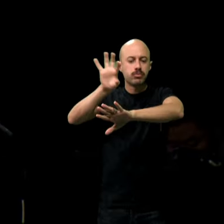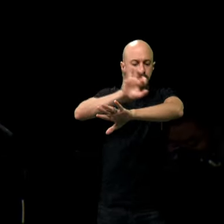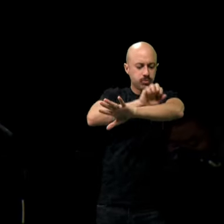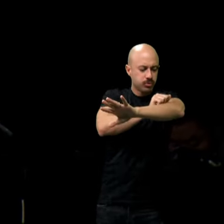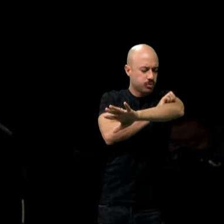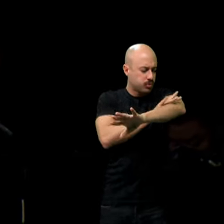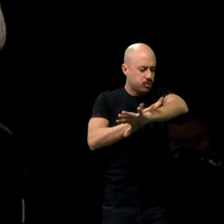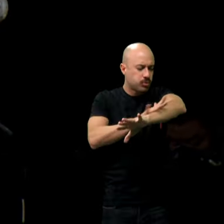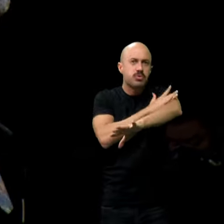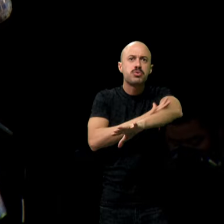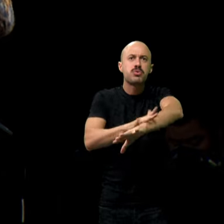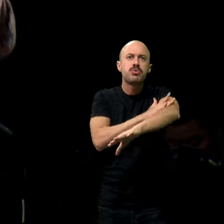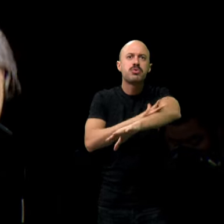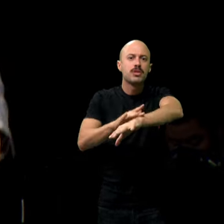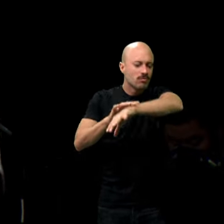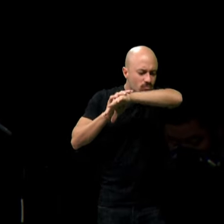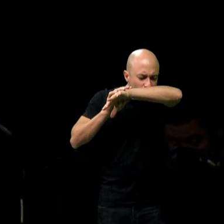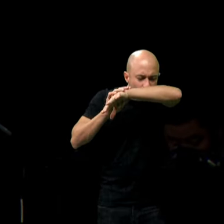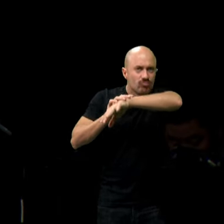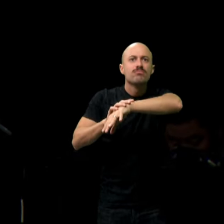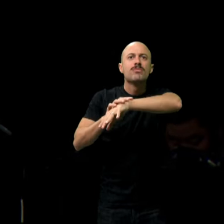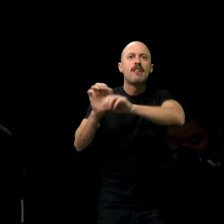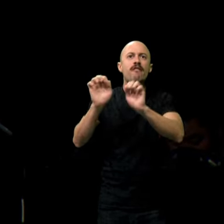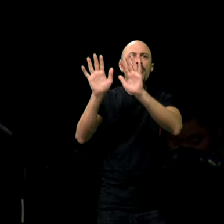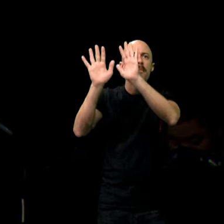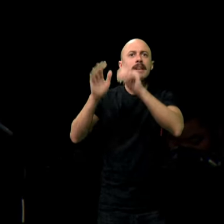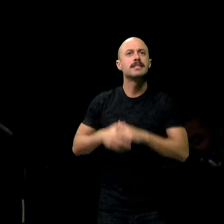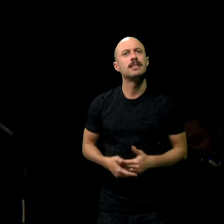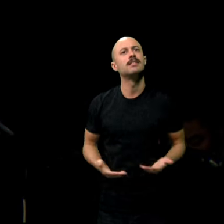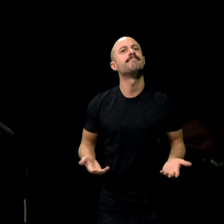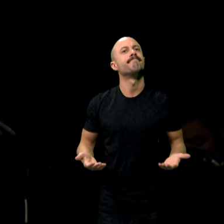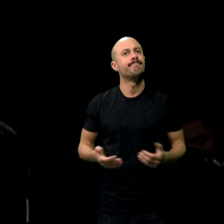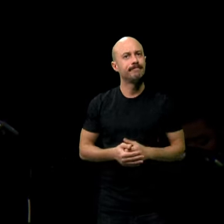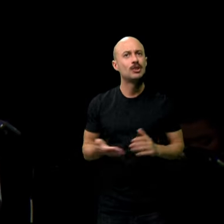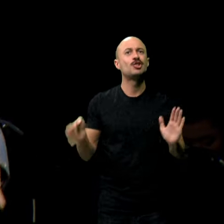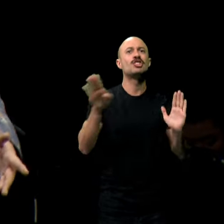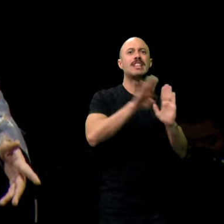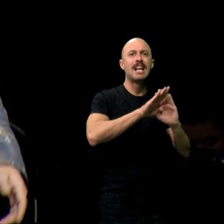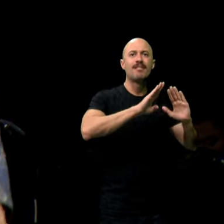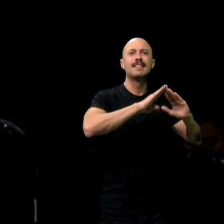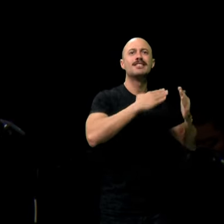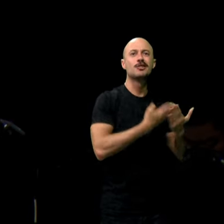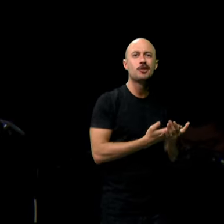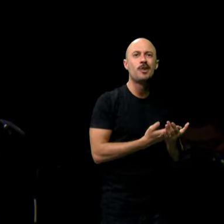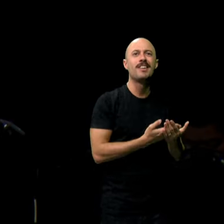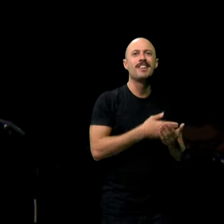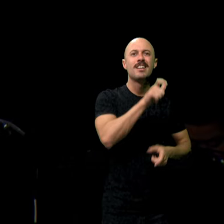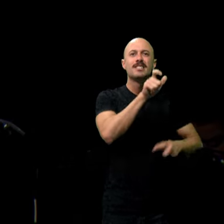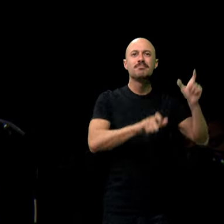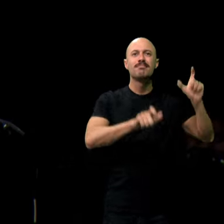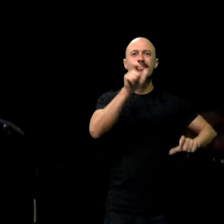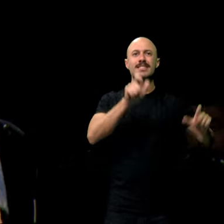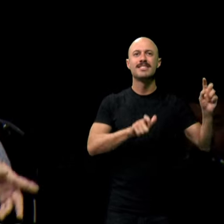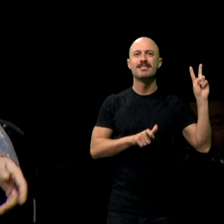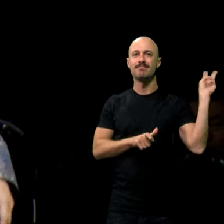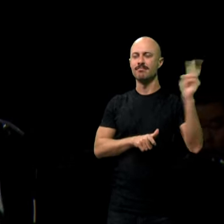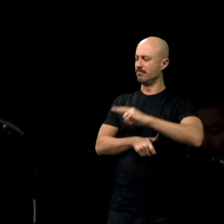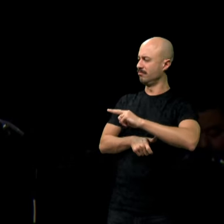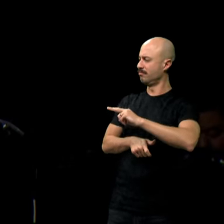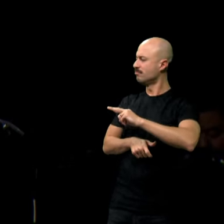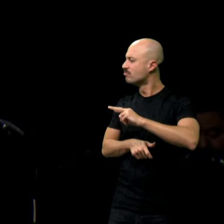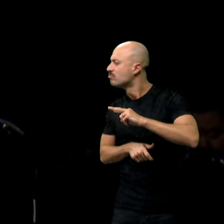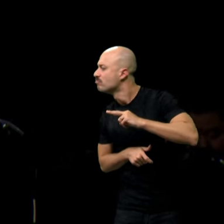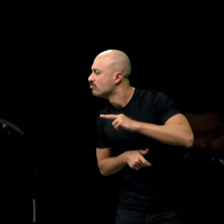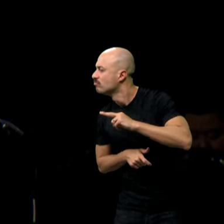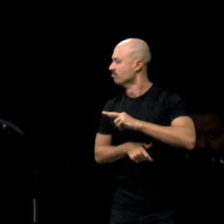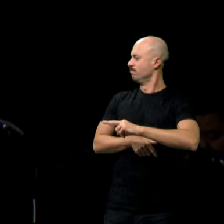Quando eu chegava lá, cheiroso de fumaça no colégio, as pessoas, obviamente, que faziam bullying, mas eu nunca chorei por